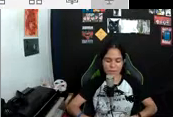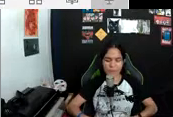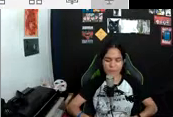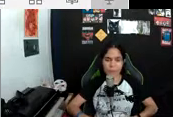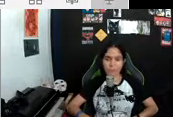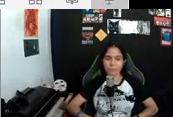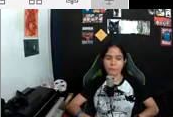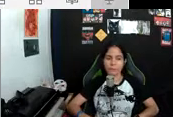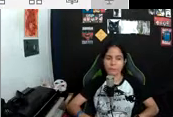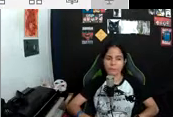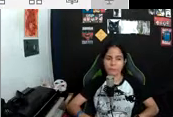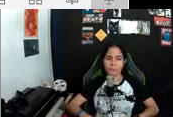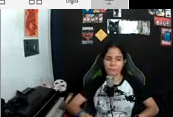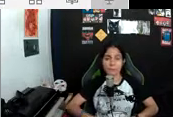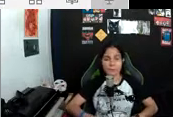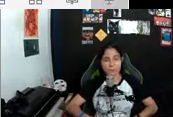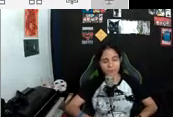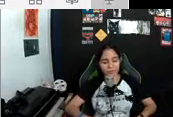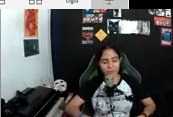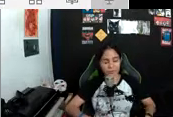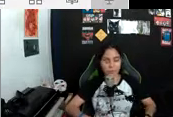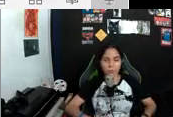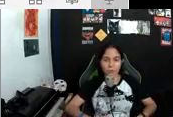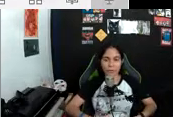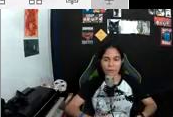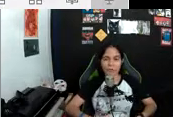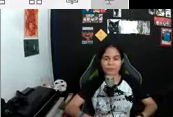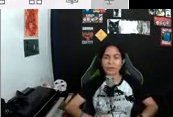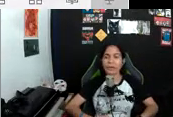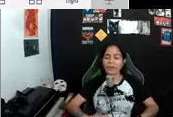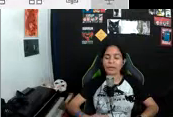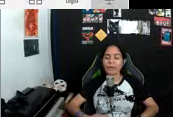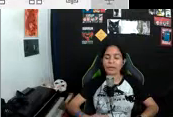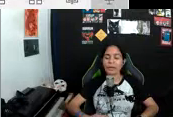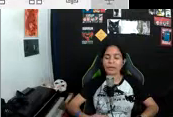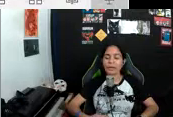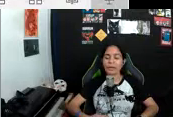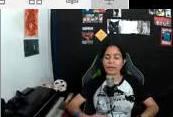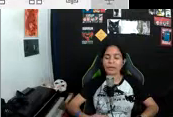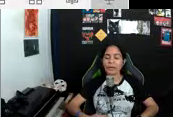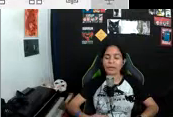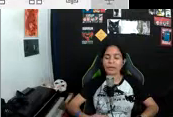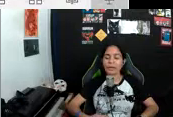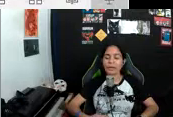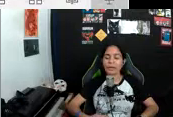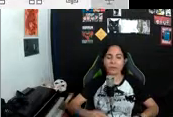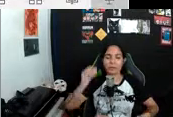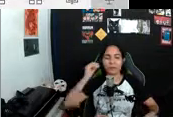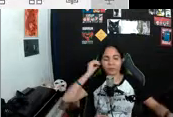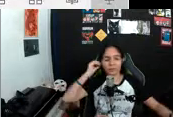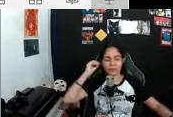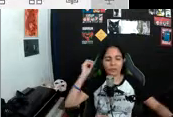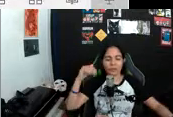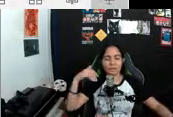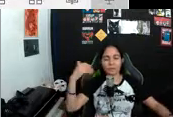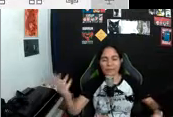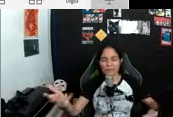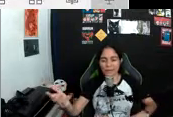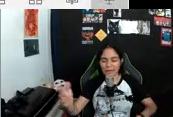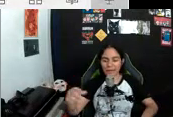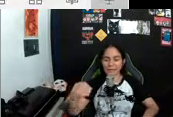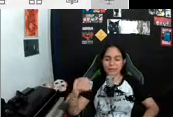infrações dentro da profissão de vocês, para que vocês não as cometam, né, e não sejam punidos por isso, podendo